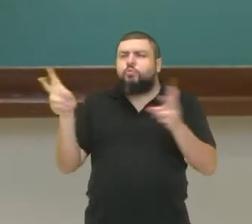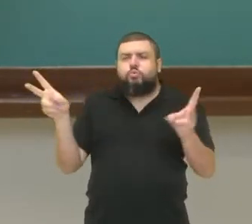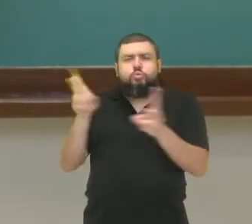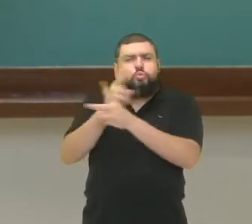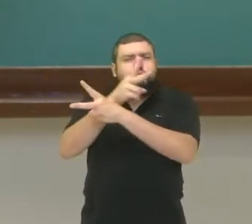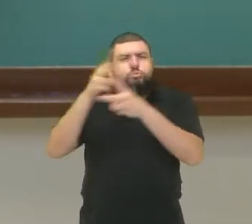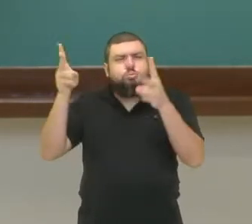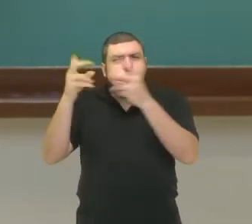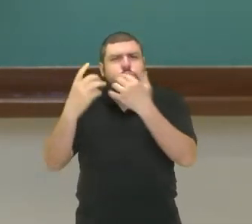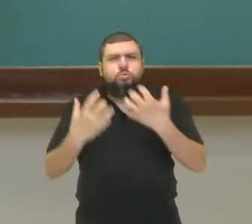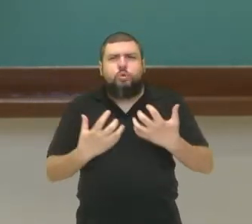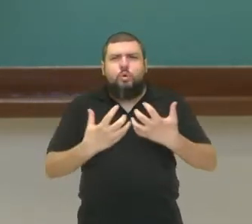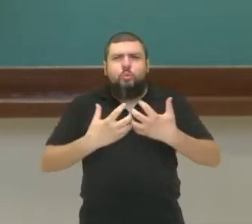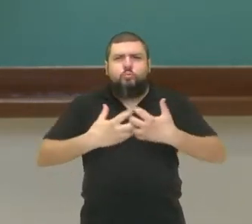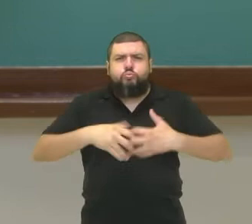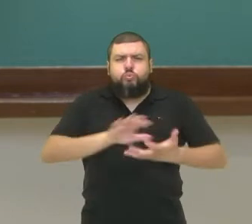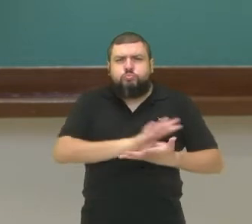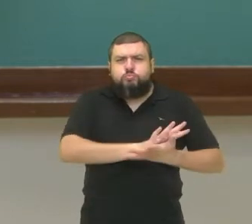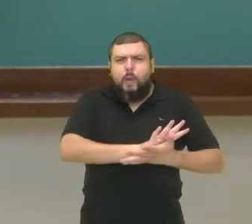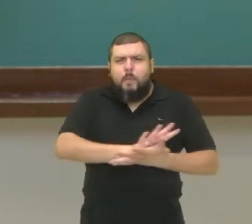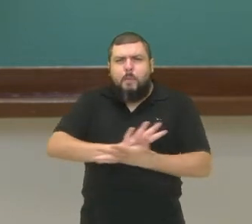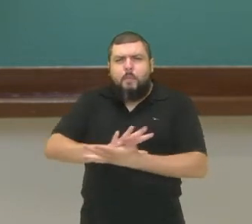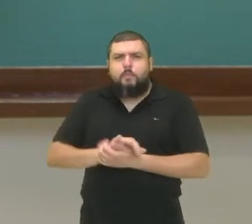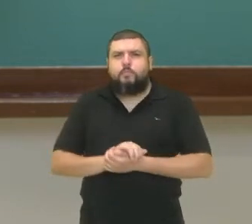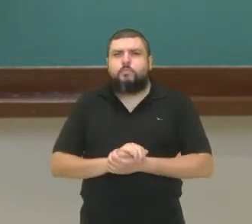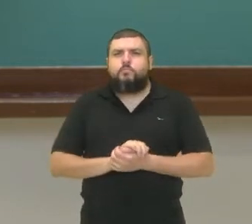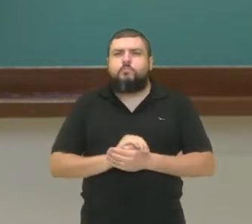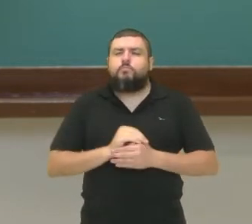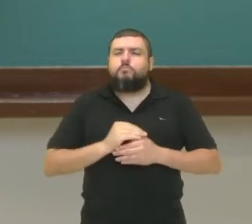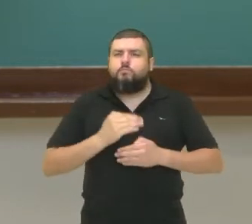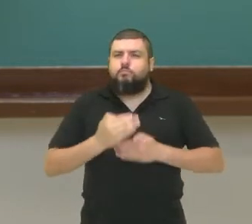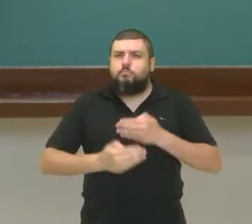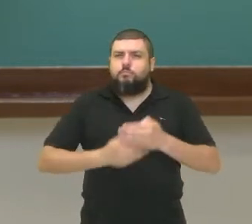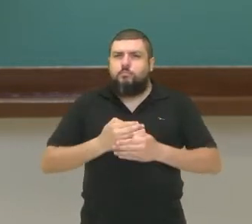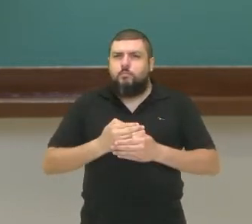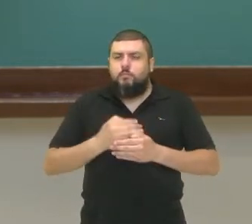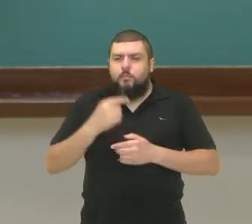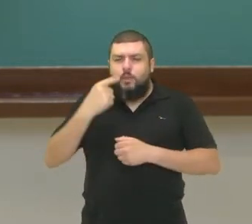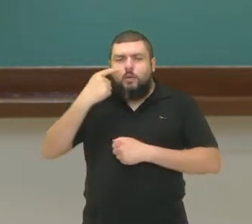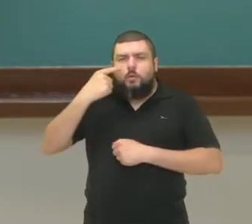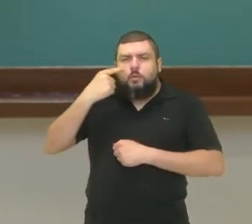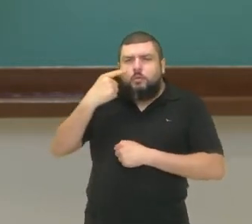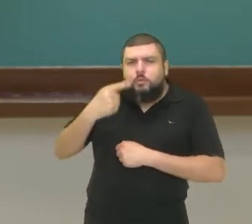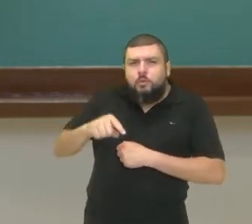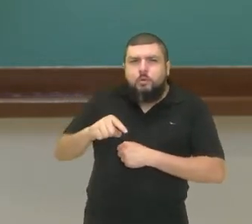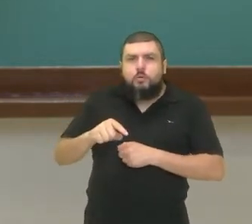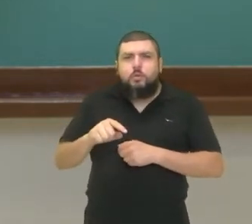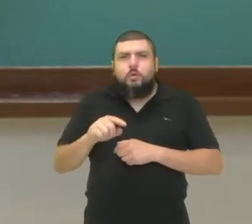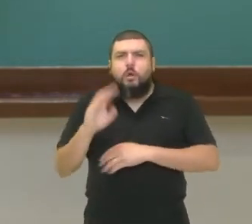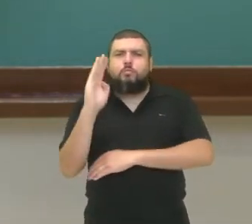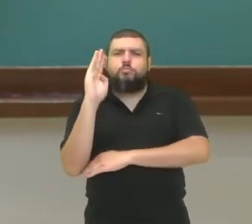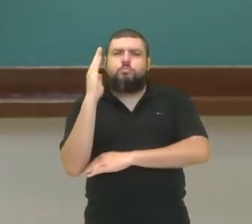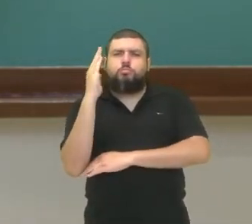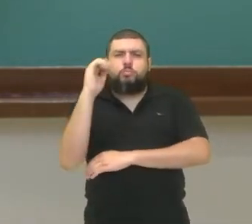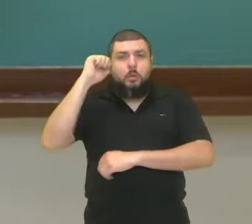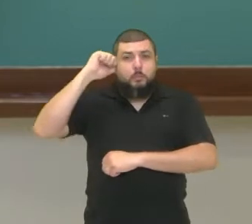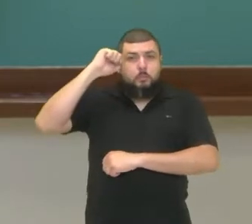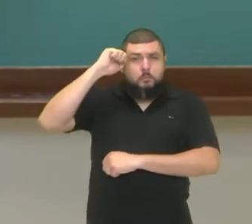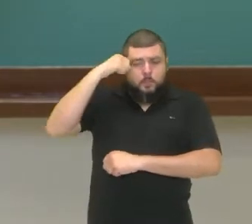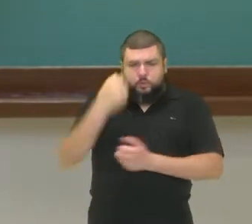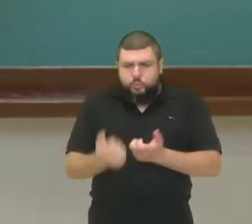com a descoberta científica do vapor, através da queima de carvão, você tem uma nova